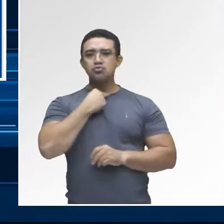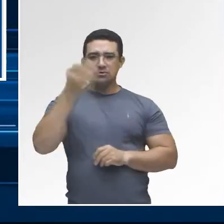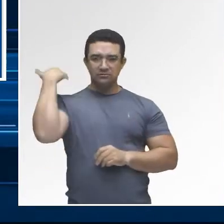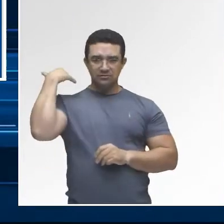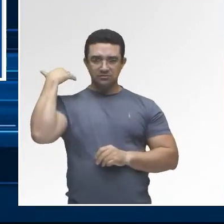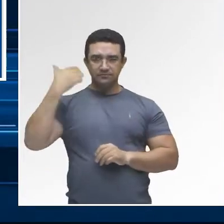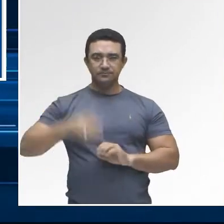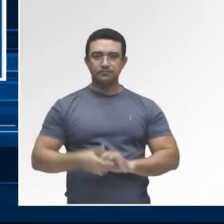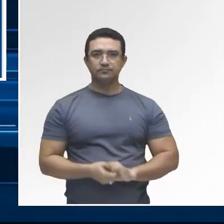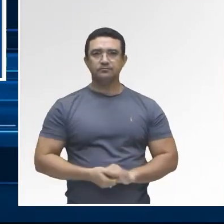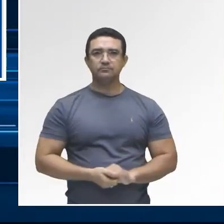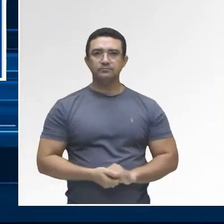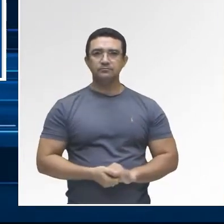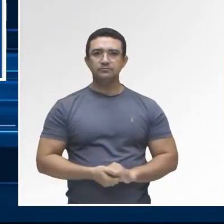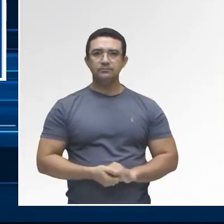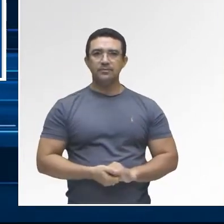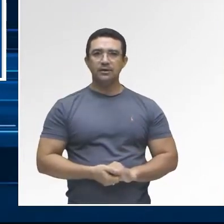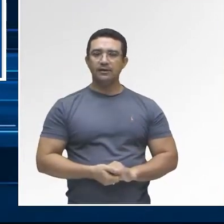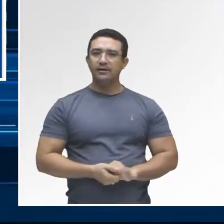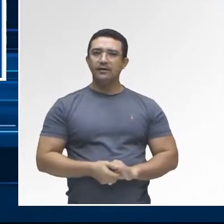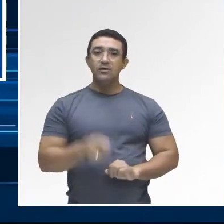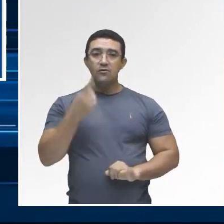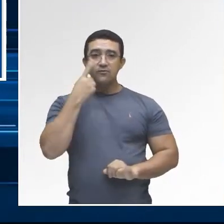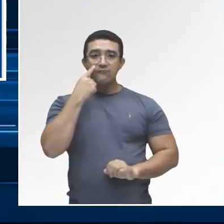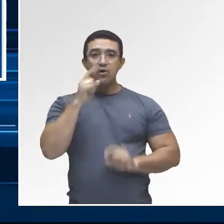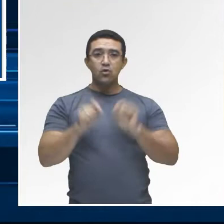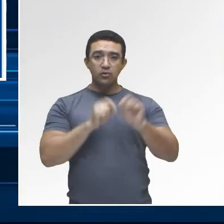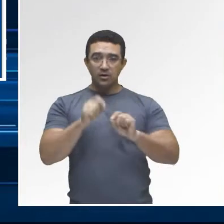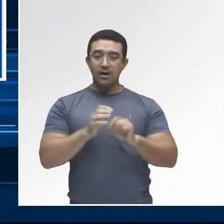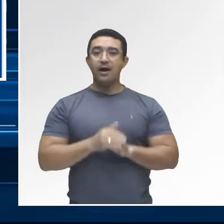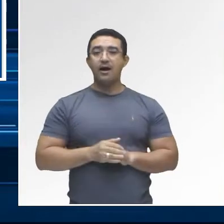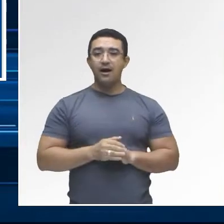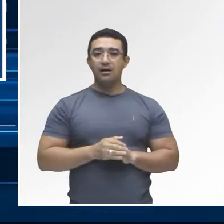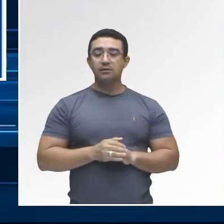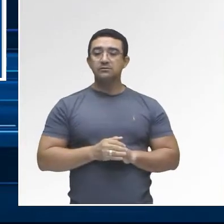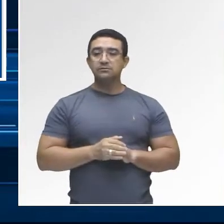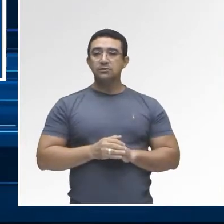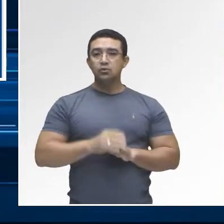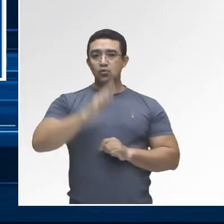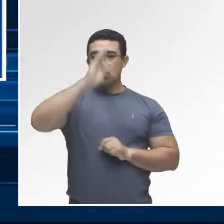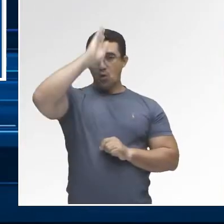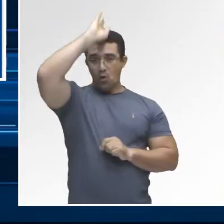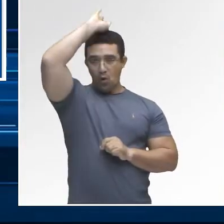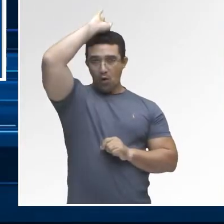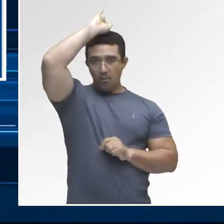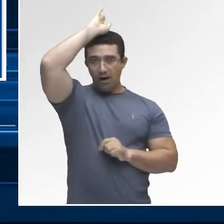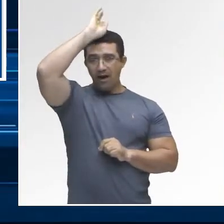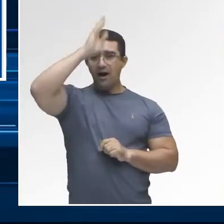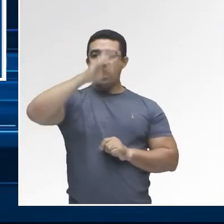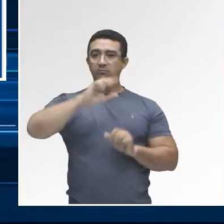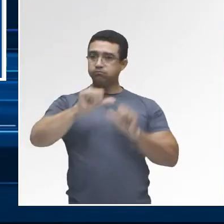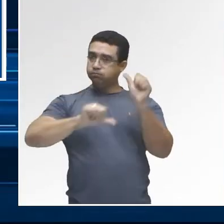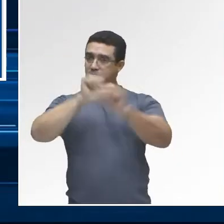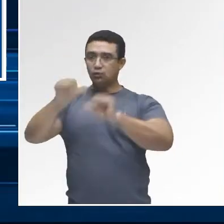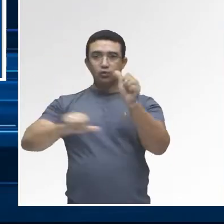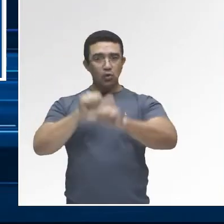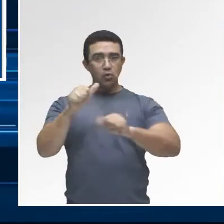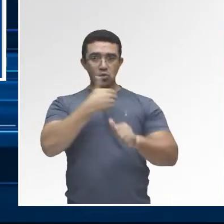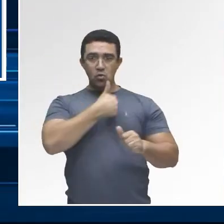nós vamos ver aí o Estado deixando de ser visto como uma propriedade do governante para ser visto como essa coisa